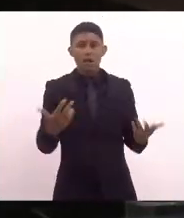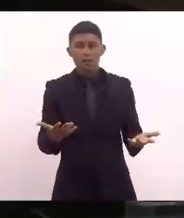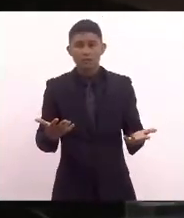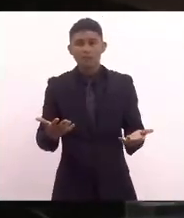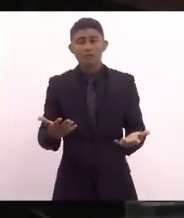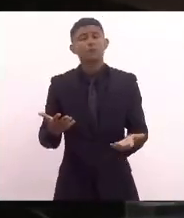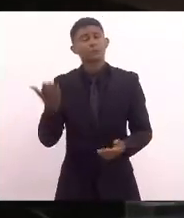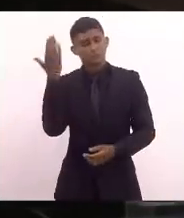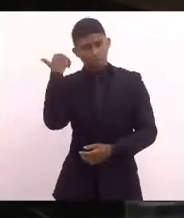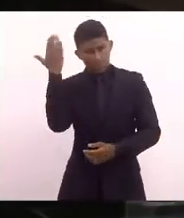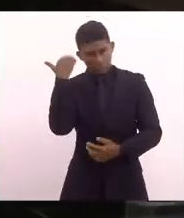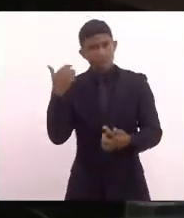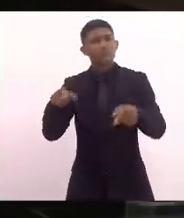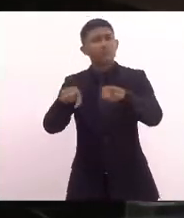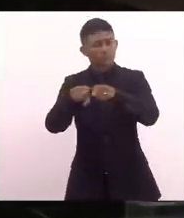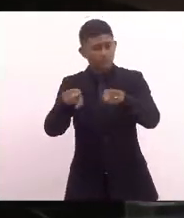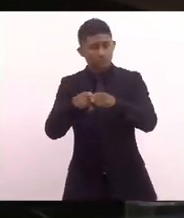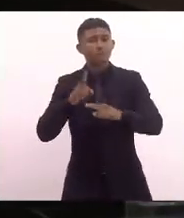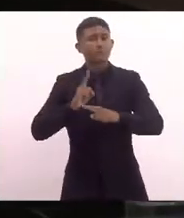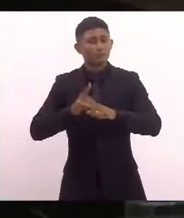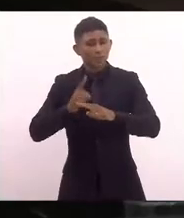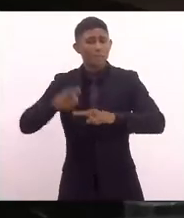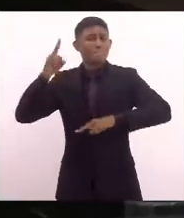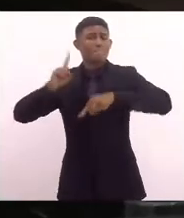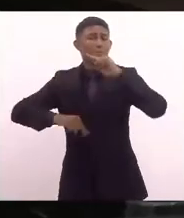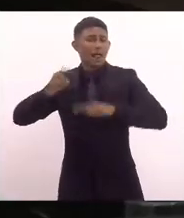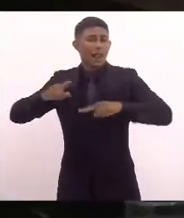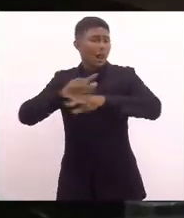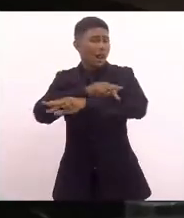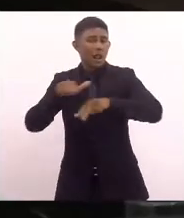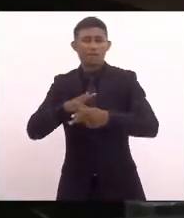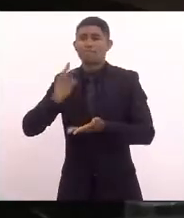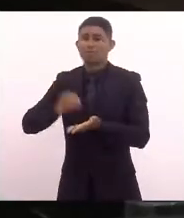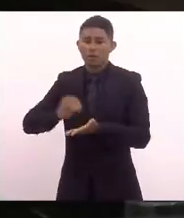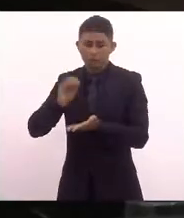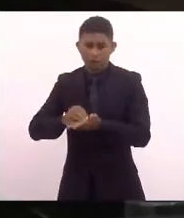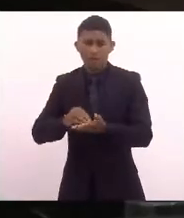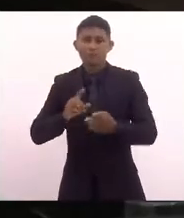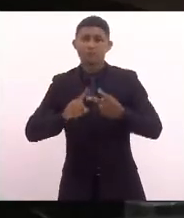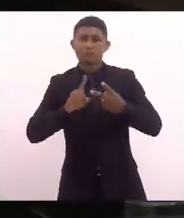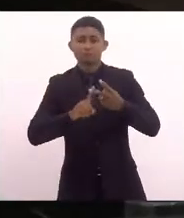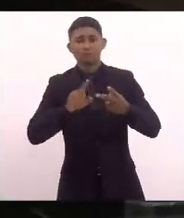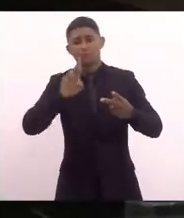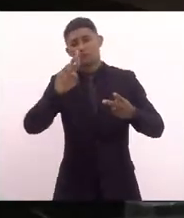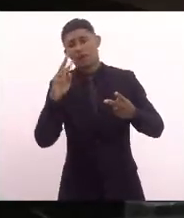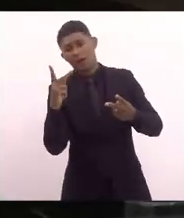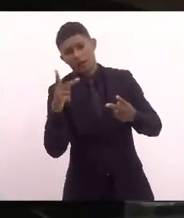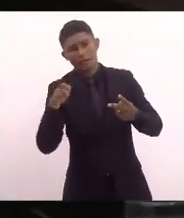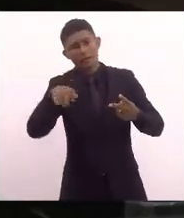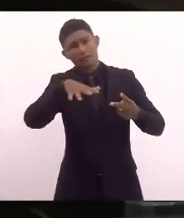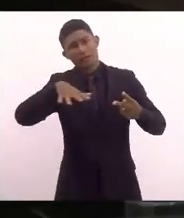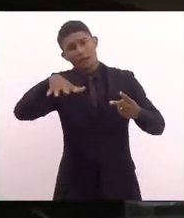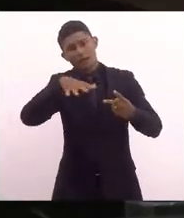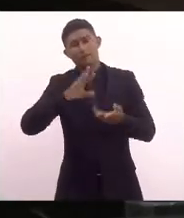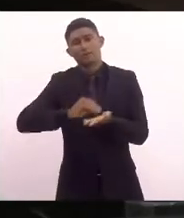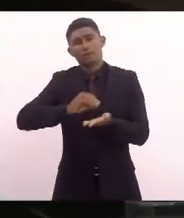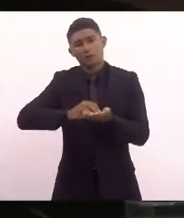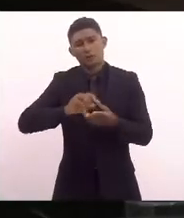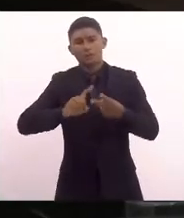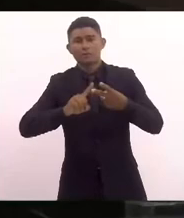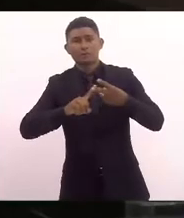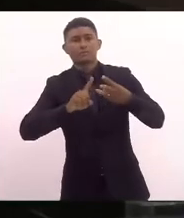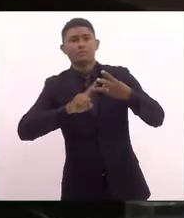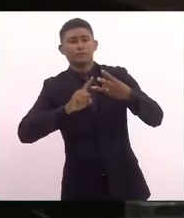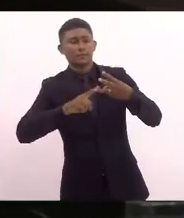do passado, porque continua faltando insumos, continua faltando RH, continua faltando condições